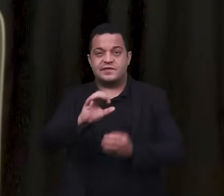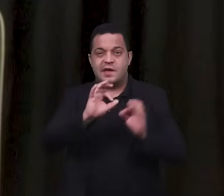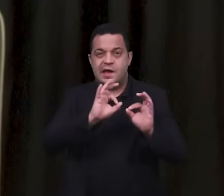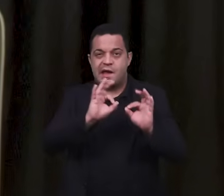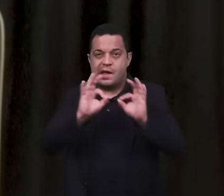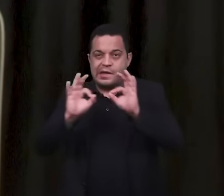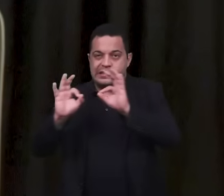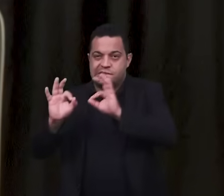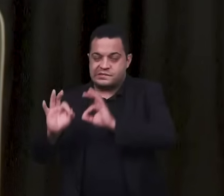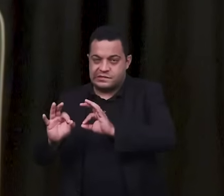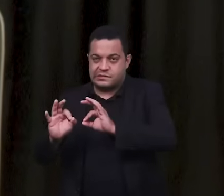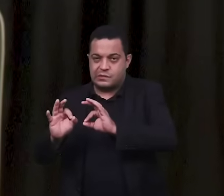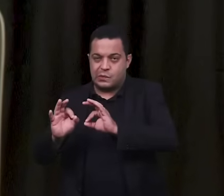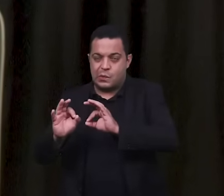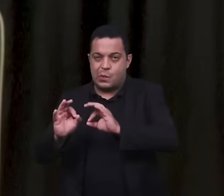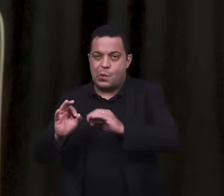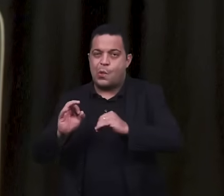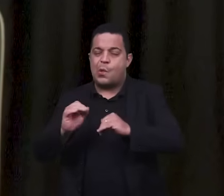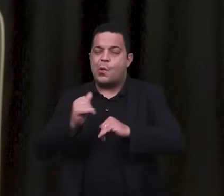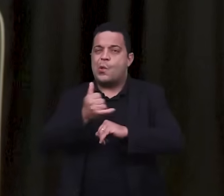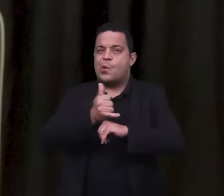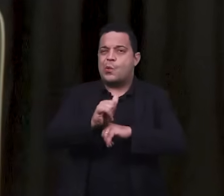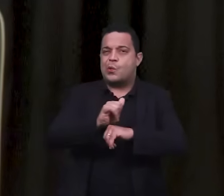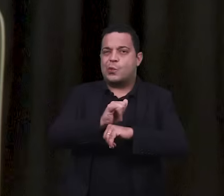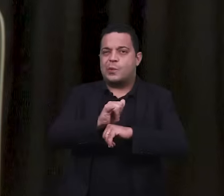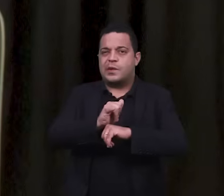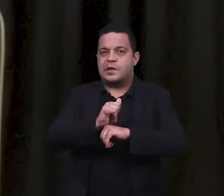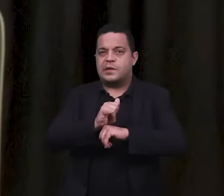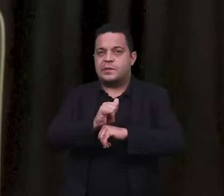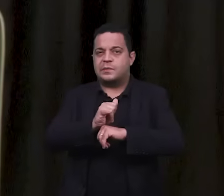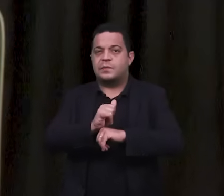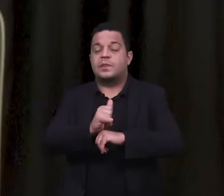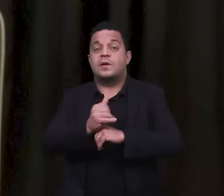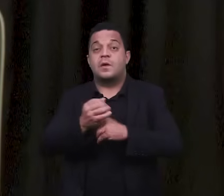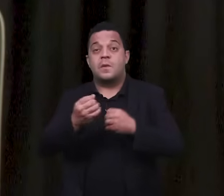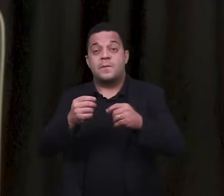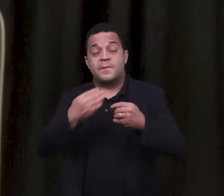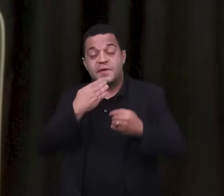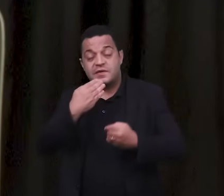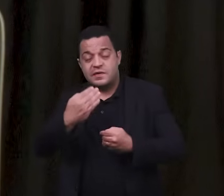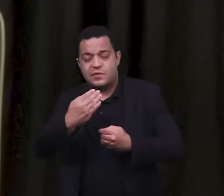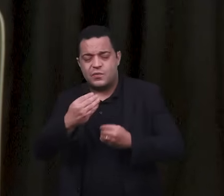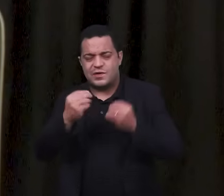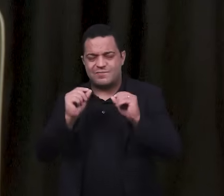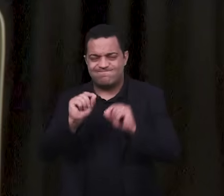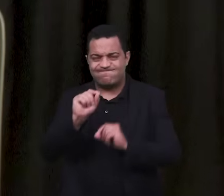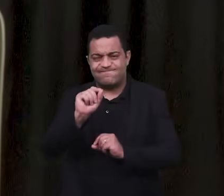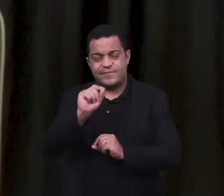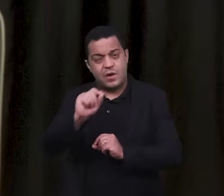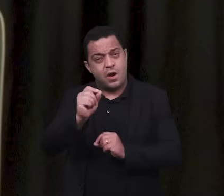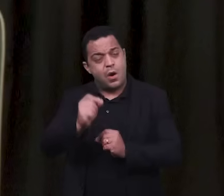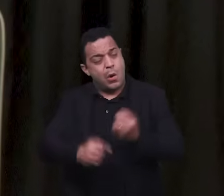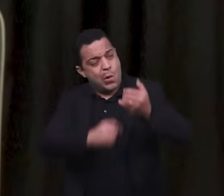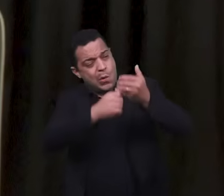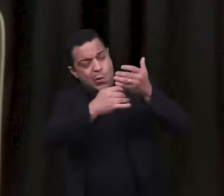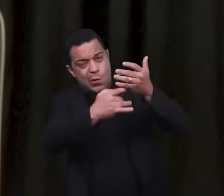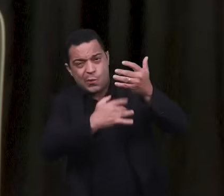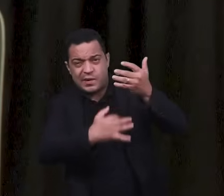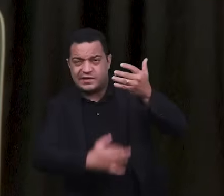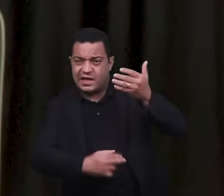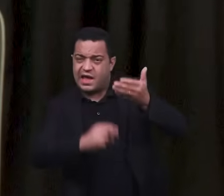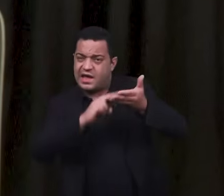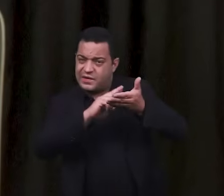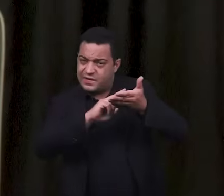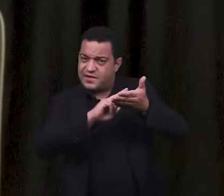conosco através do nosso canal de YouTube, que você não deixe de enviar o seu